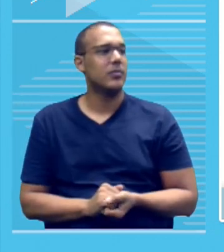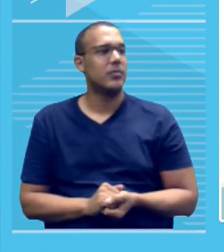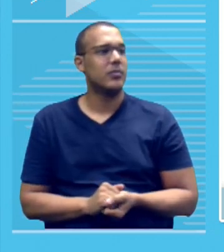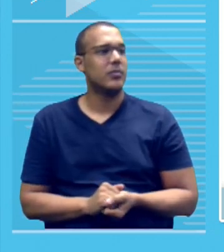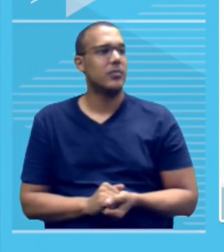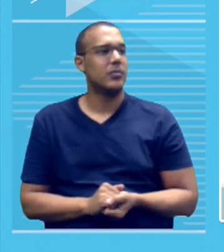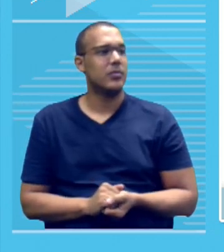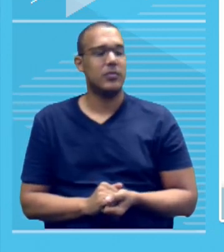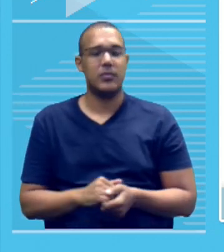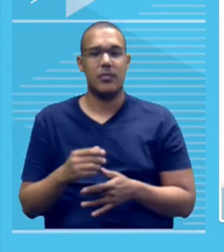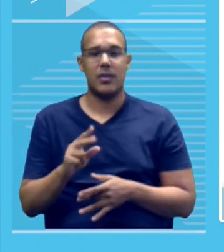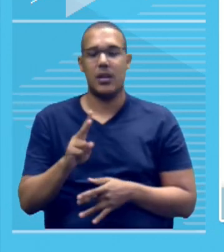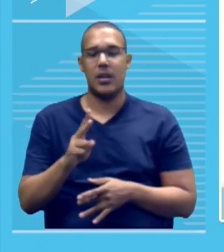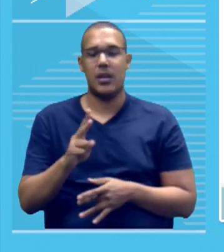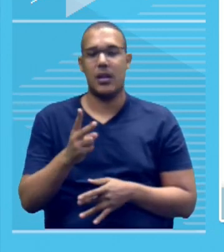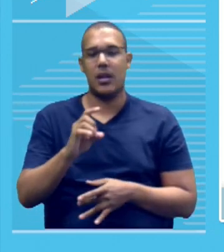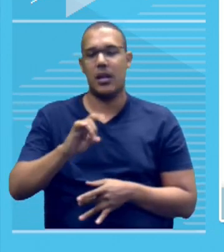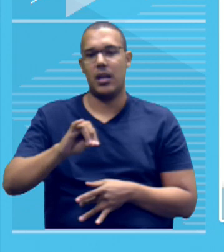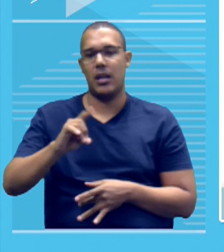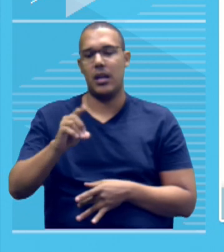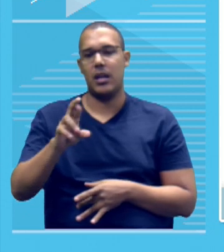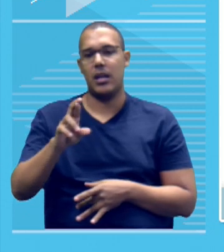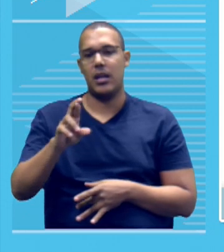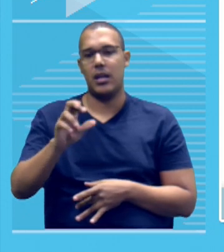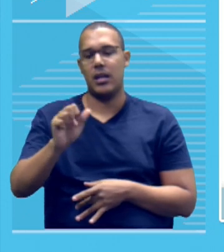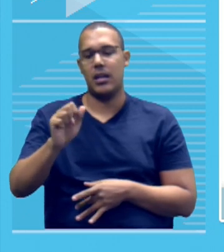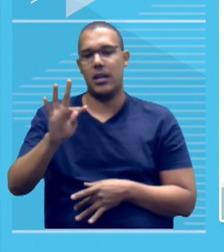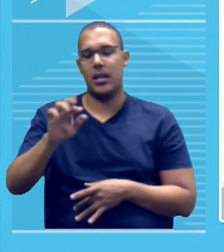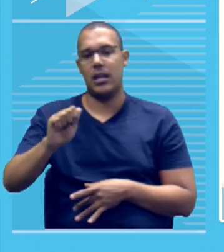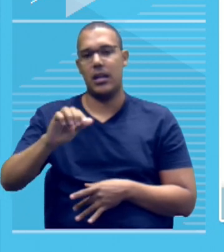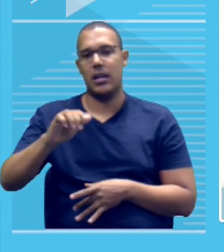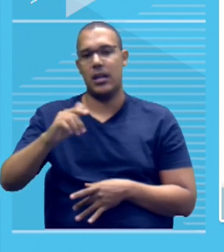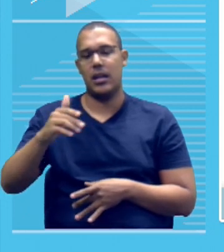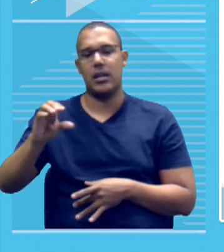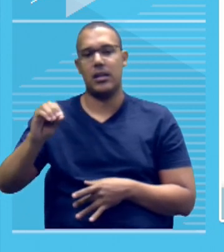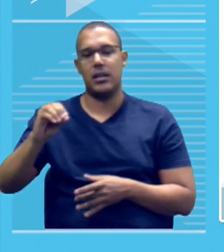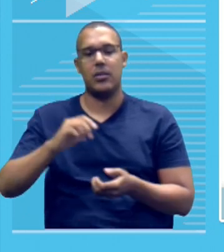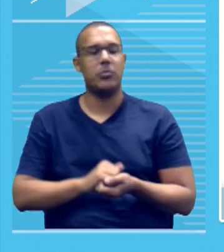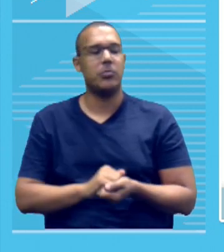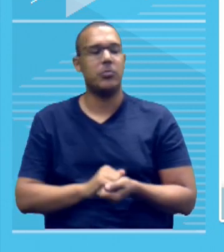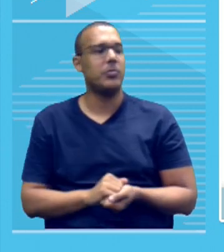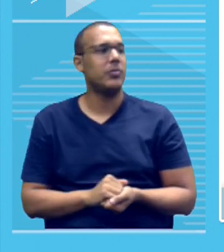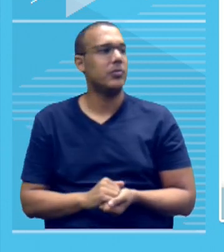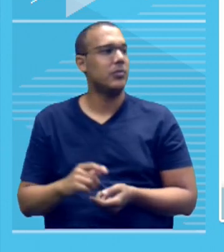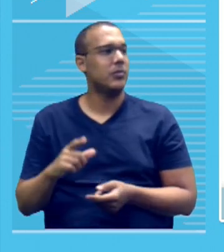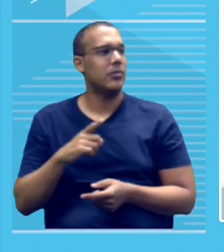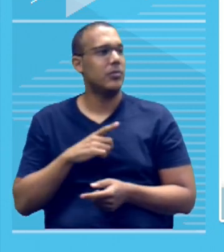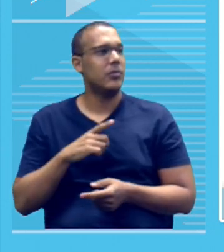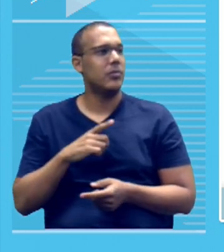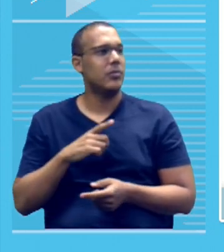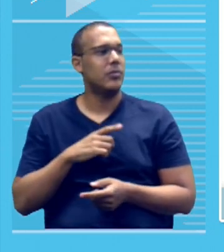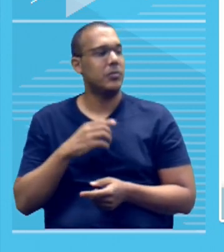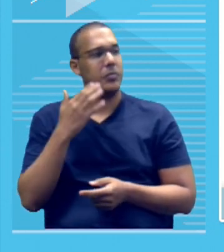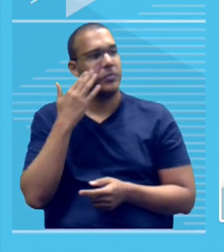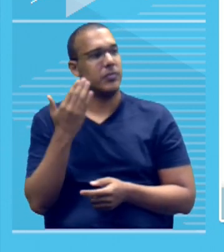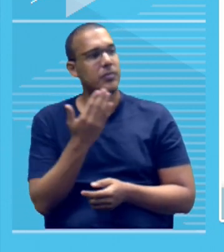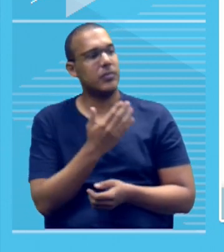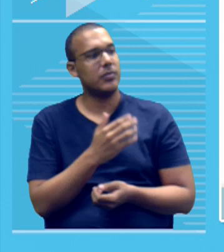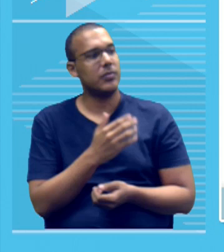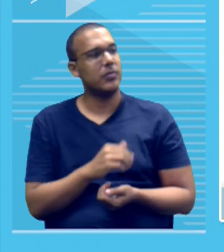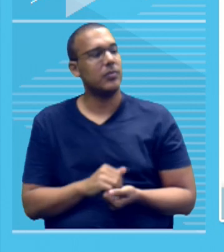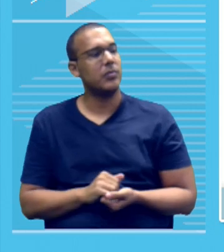a chamada hidratação. Hidratação consiste, ó, na reação de um alceno com